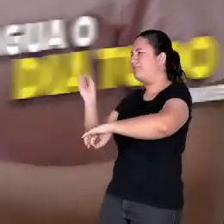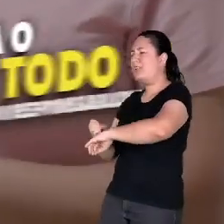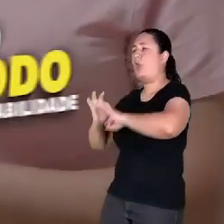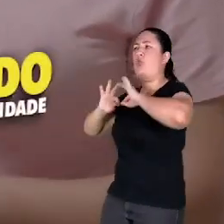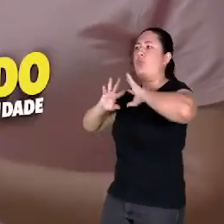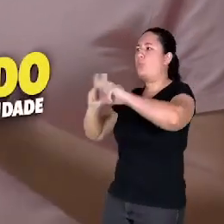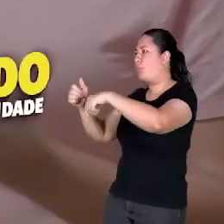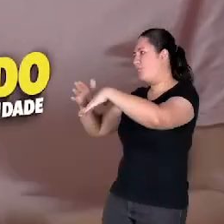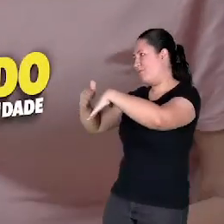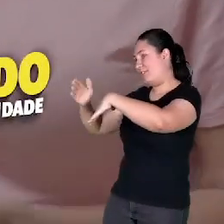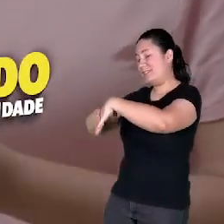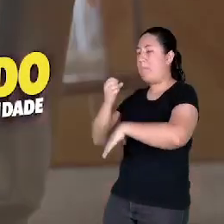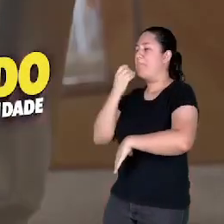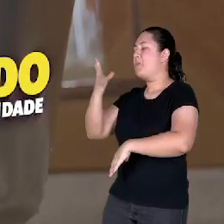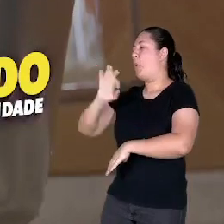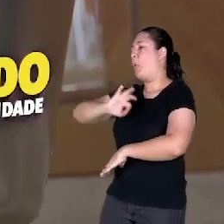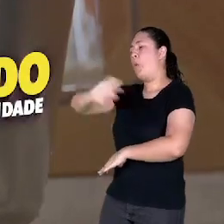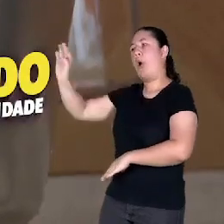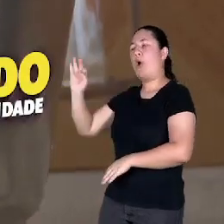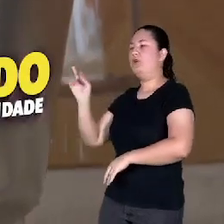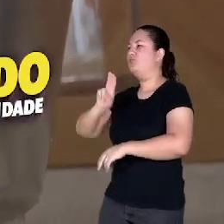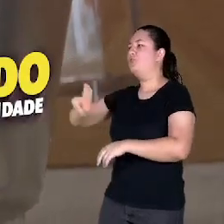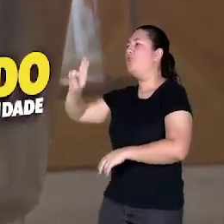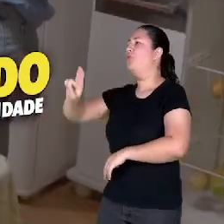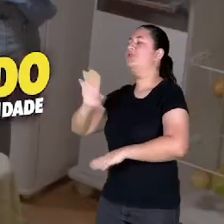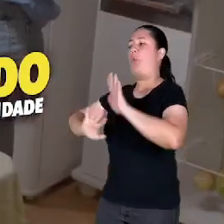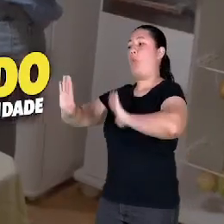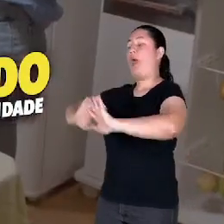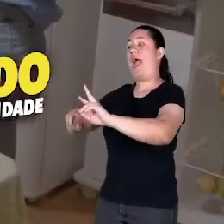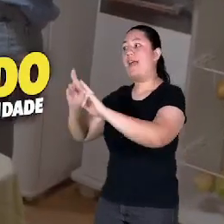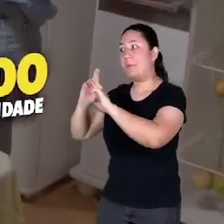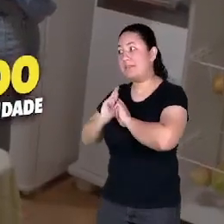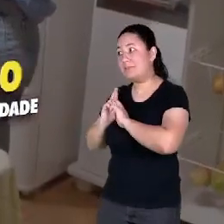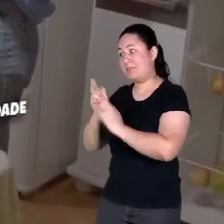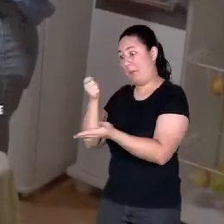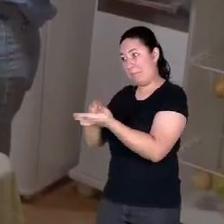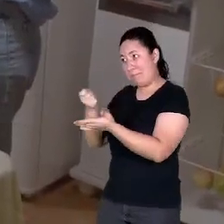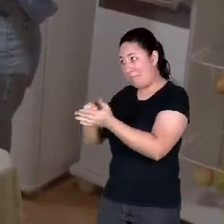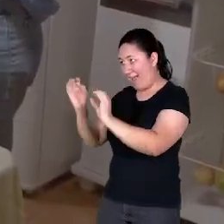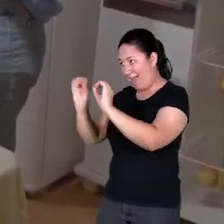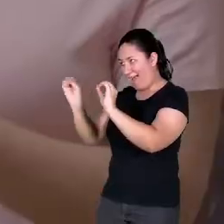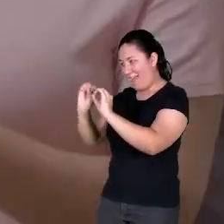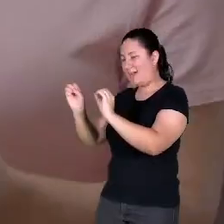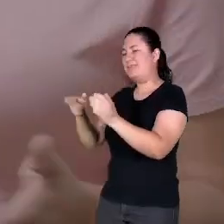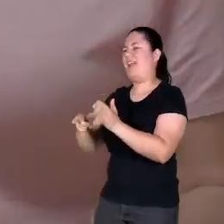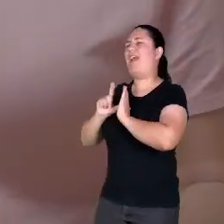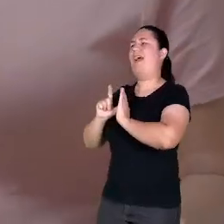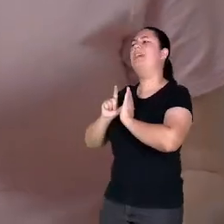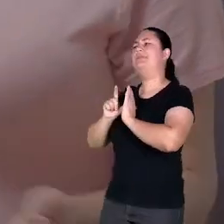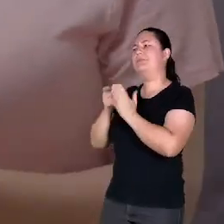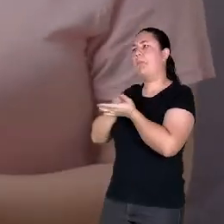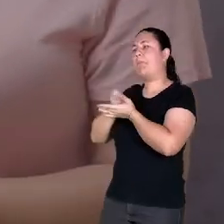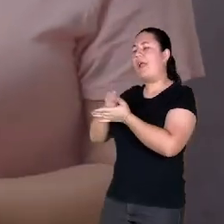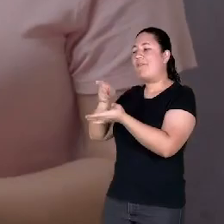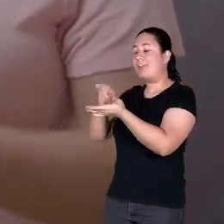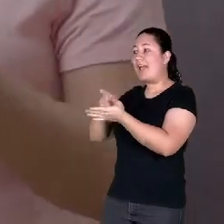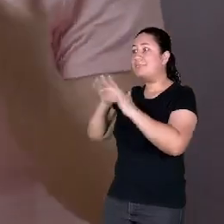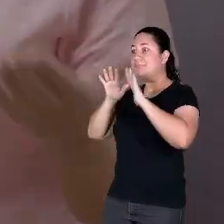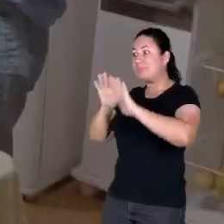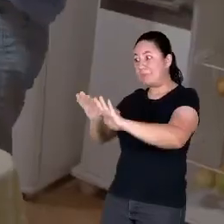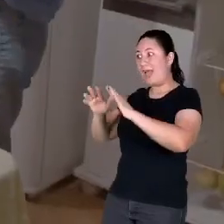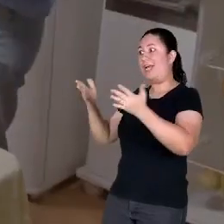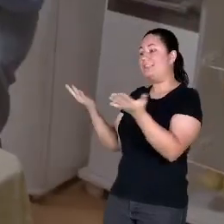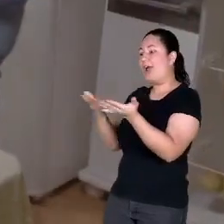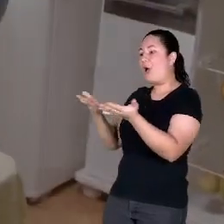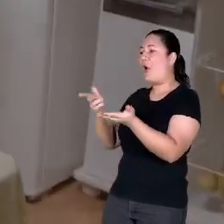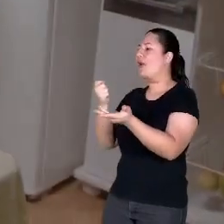bom demais usar com responsabilidade na hora que quiser, sem que isso custe para o nosso bolso. O dinheiro que era para pagar a água, hoje